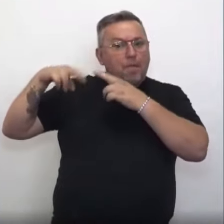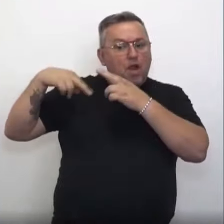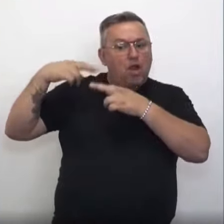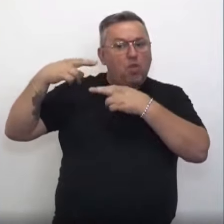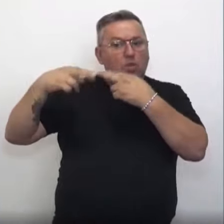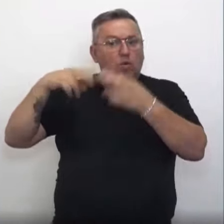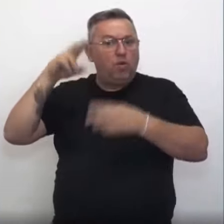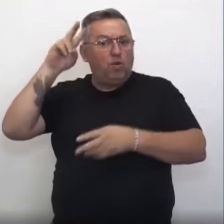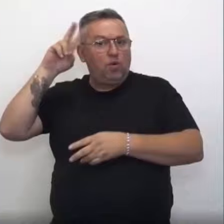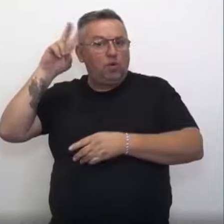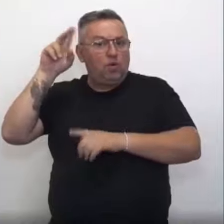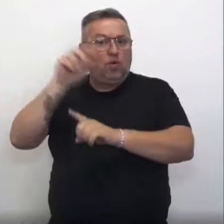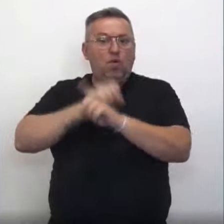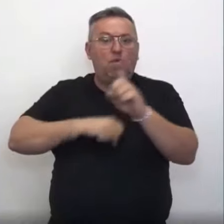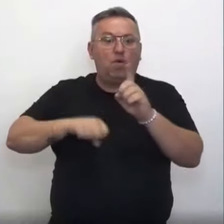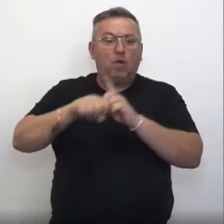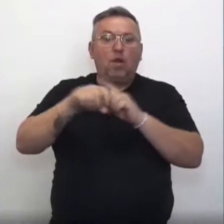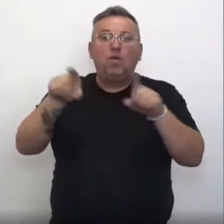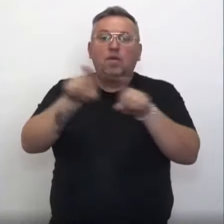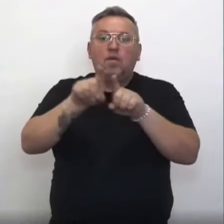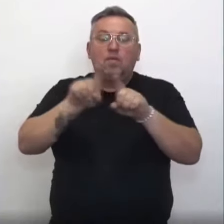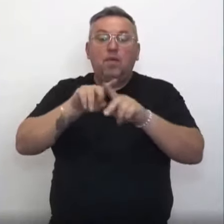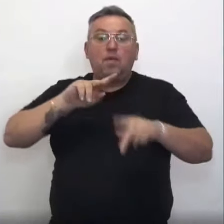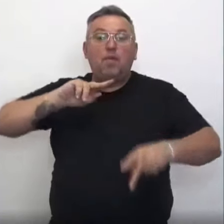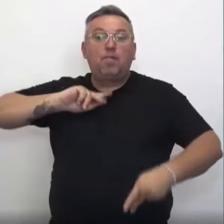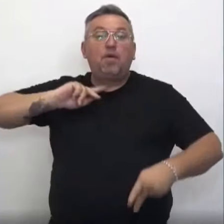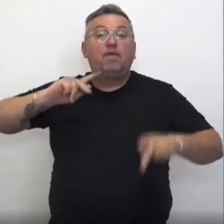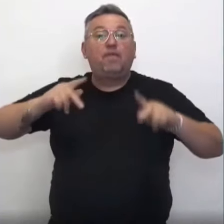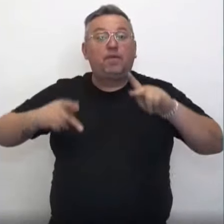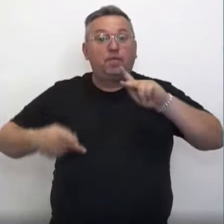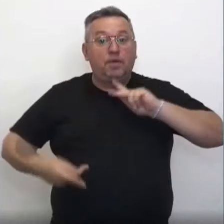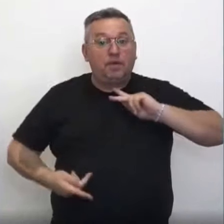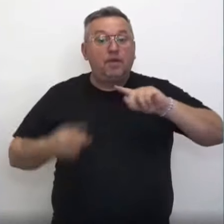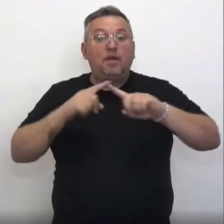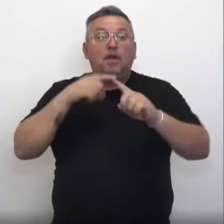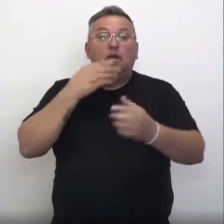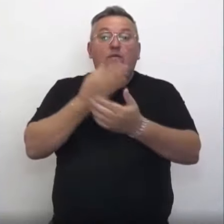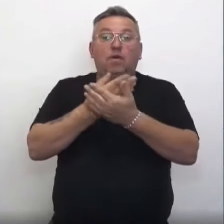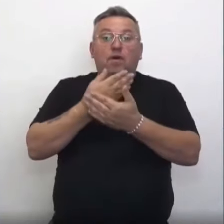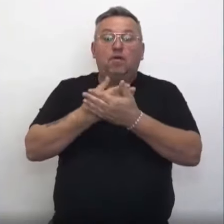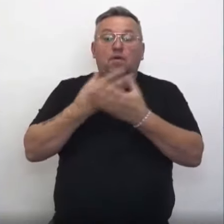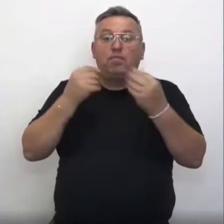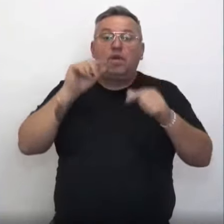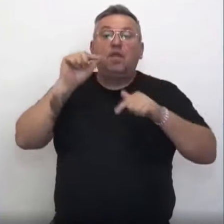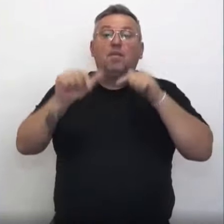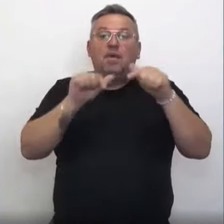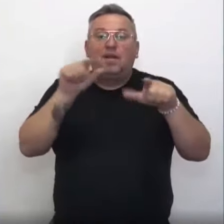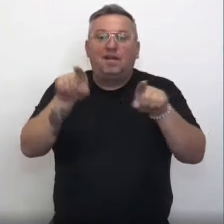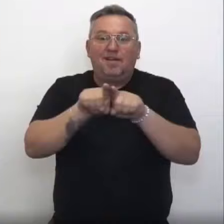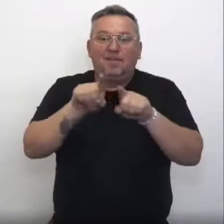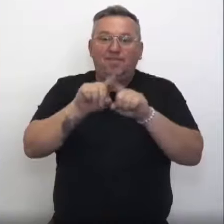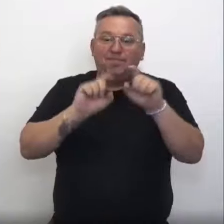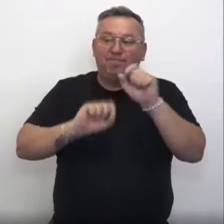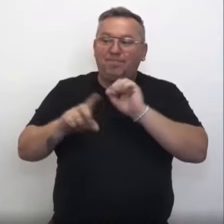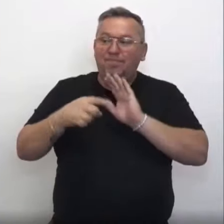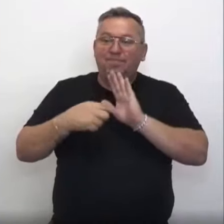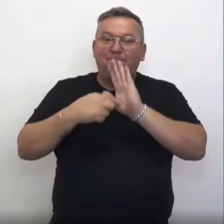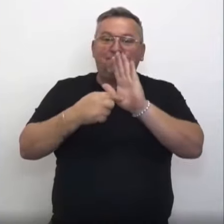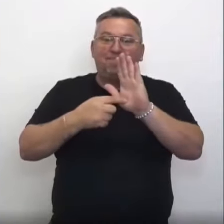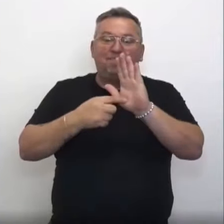histórico e social do samba, e ele é responsável pela performance. Então, é uma ala bem trabalhada, né, que mostra